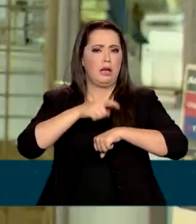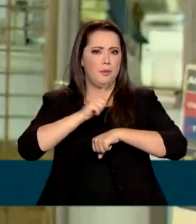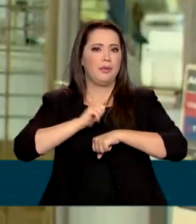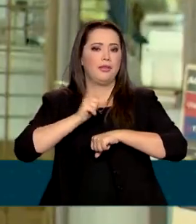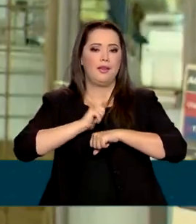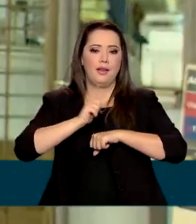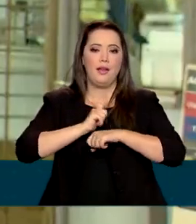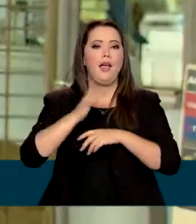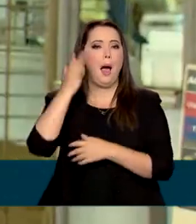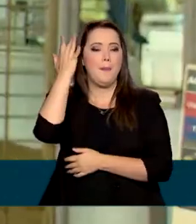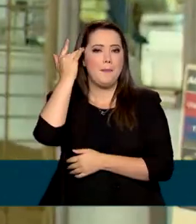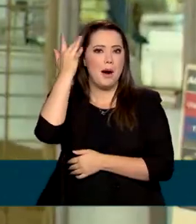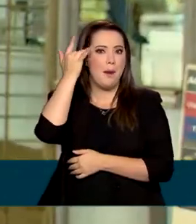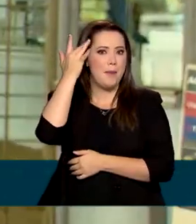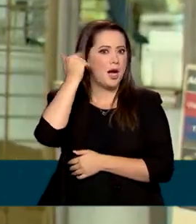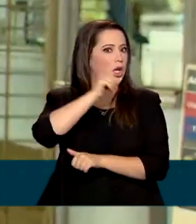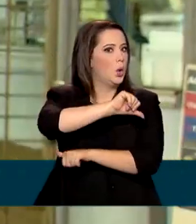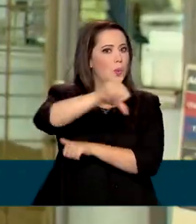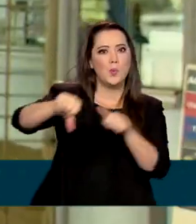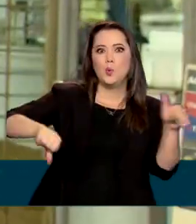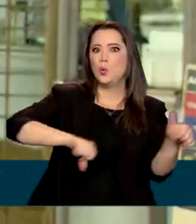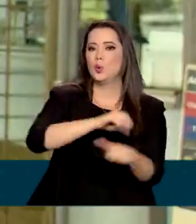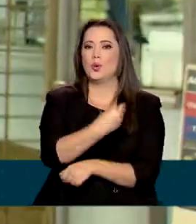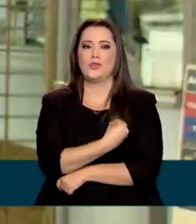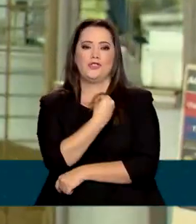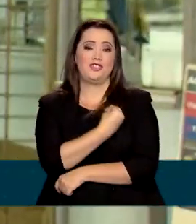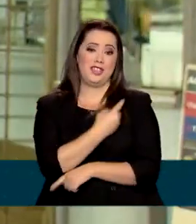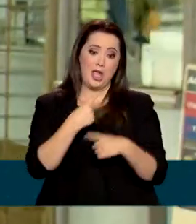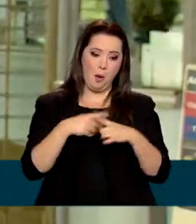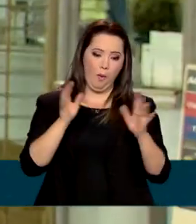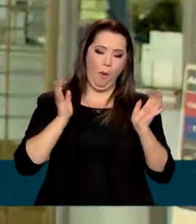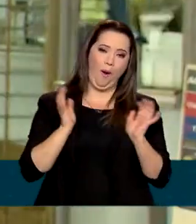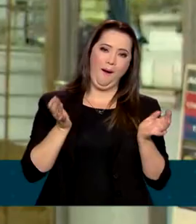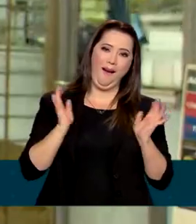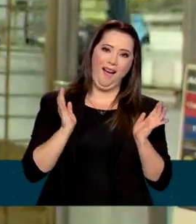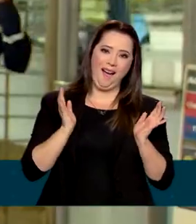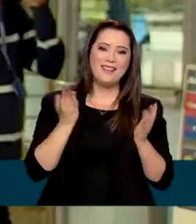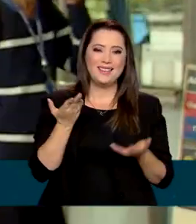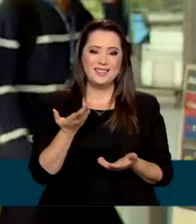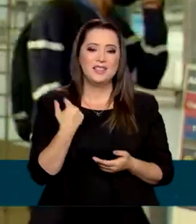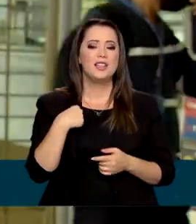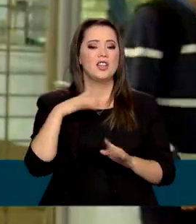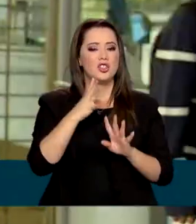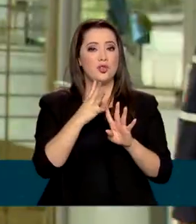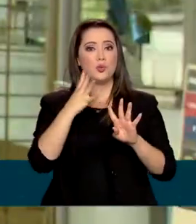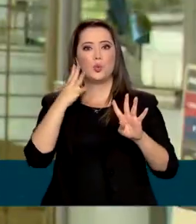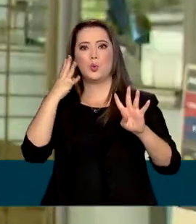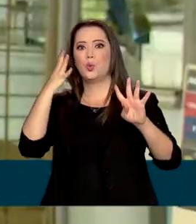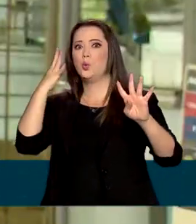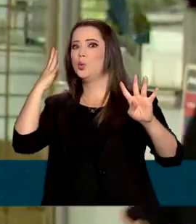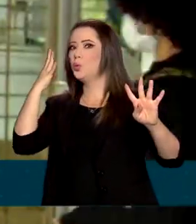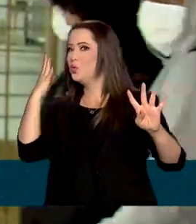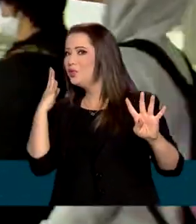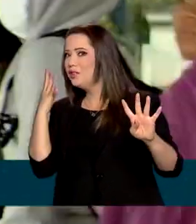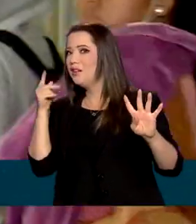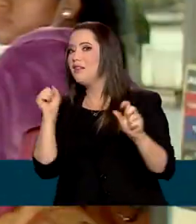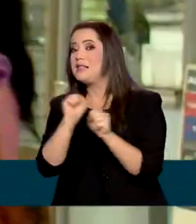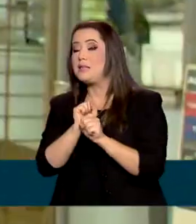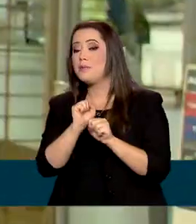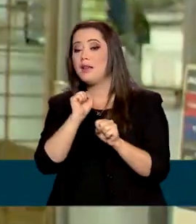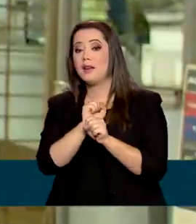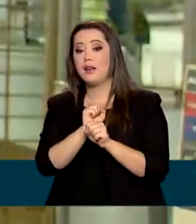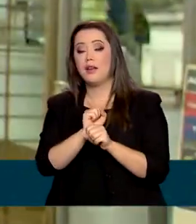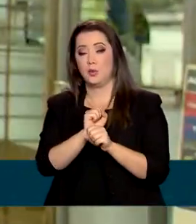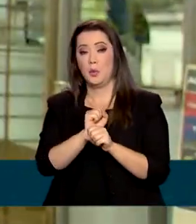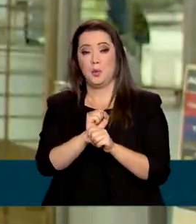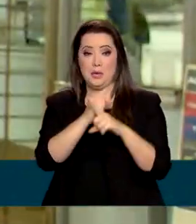acordar amanhã com a vida completamente mudada. Por aqui já tem fila de vários candidatos a milionários em 2022 e eu conversei um